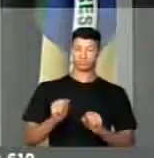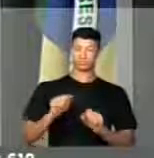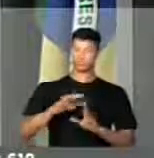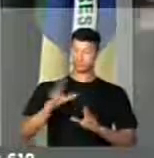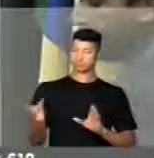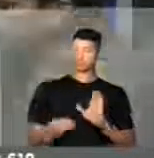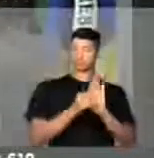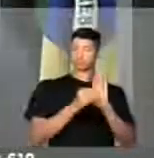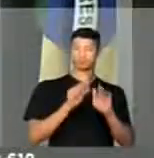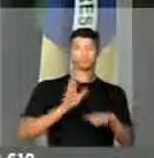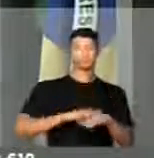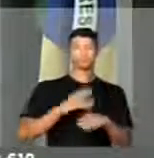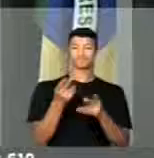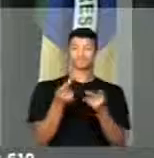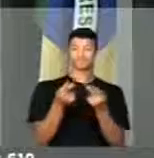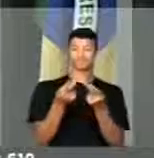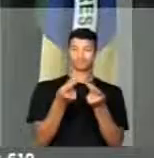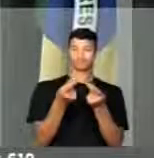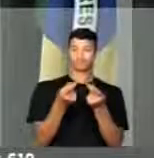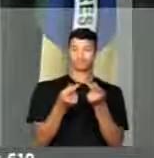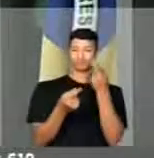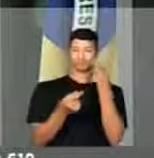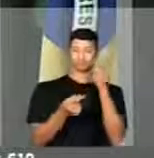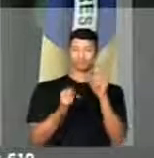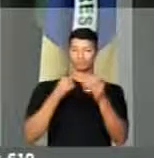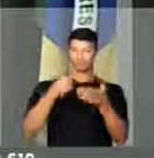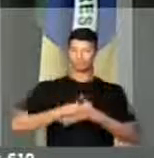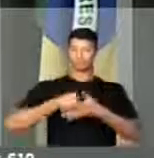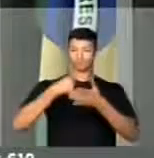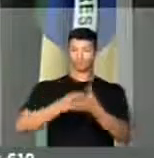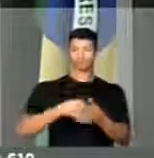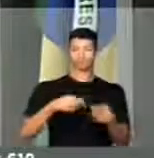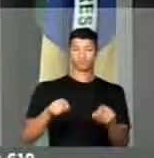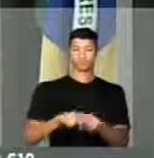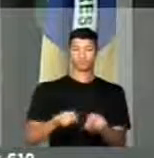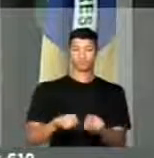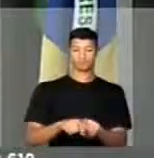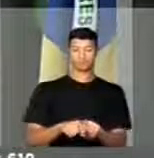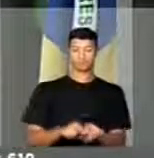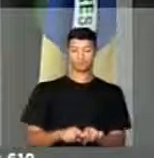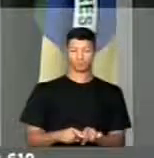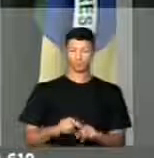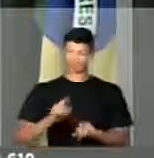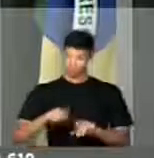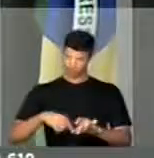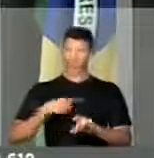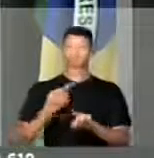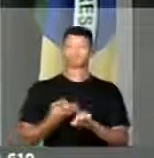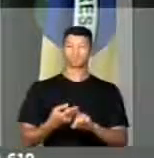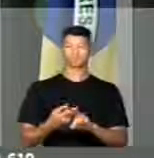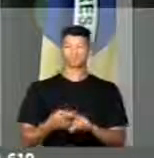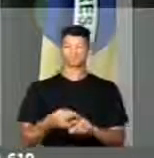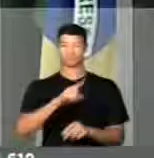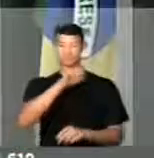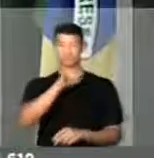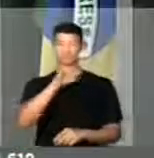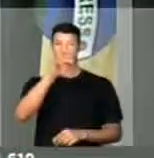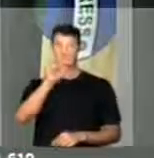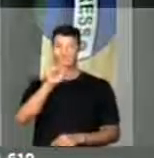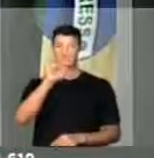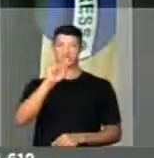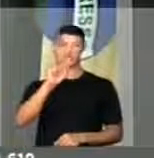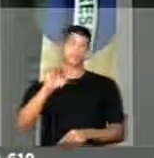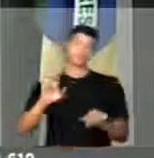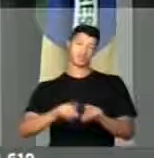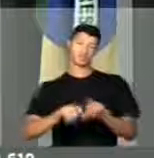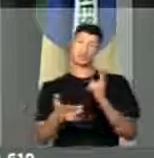alocar mais recursos para poder enfrentar o aumento do Zika vírus e, ao